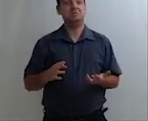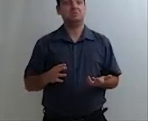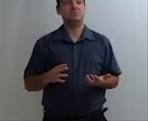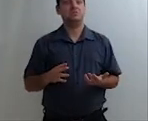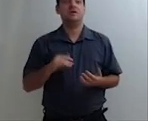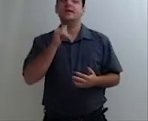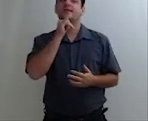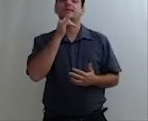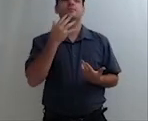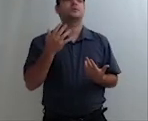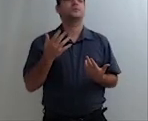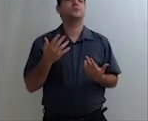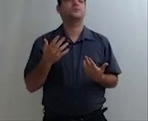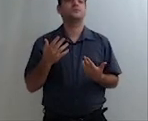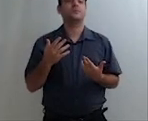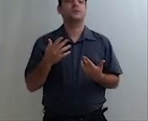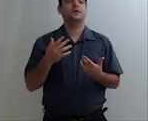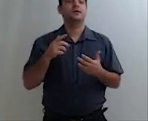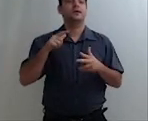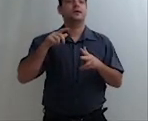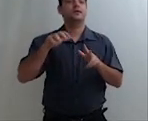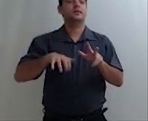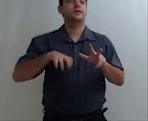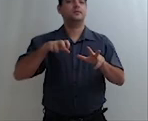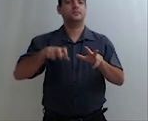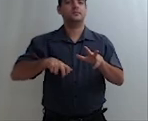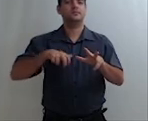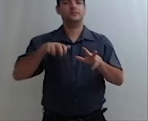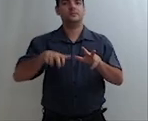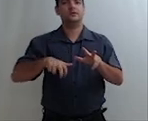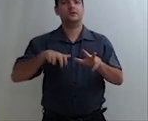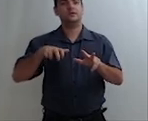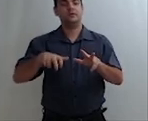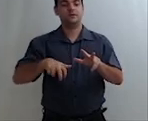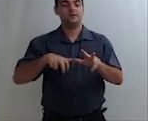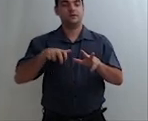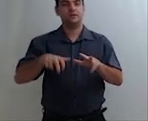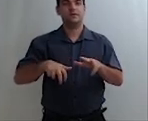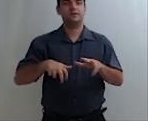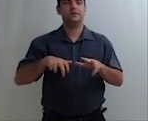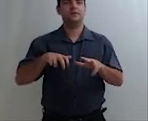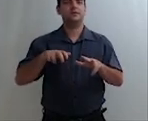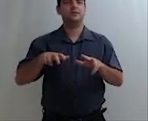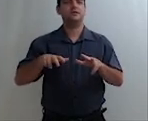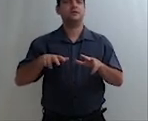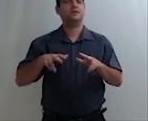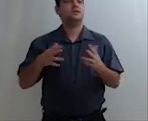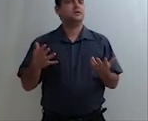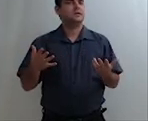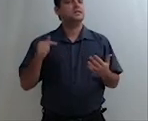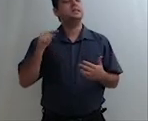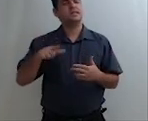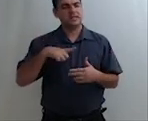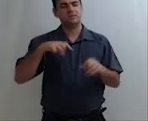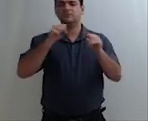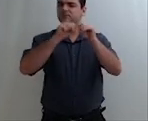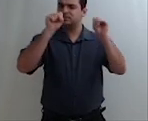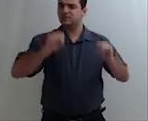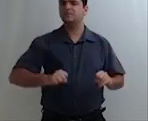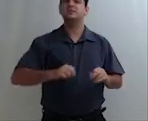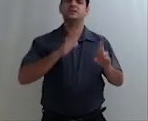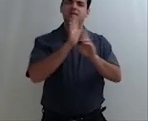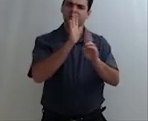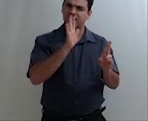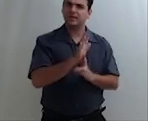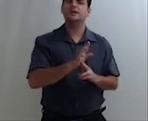a mulher a Lei Maria da Penha contempla um um um sistema específico e que autoriza claramente o juiz a decretar